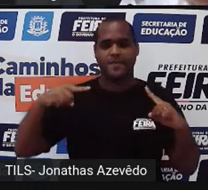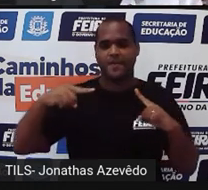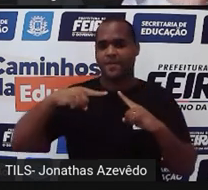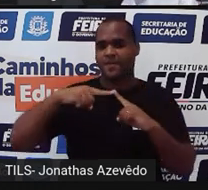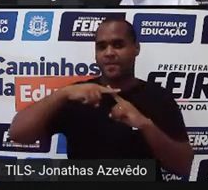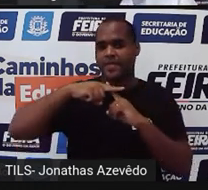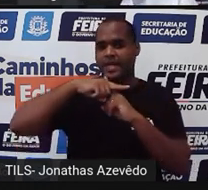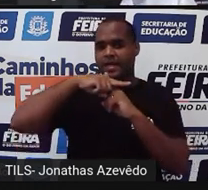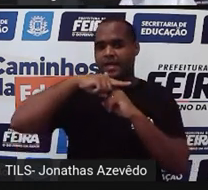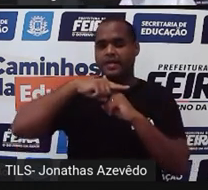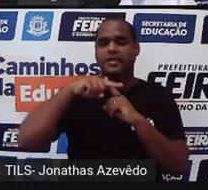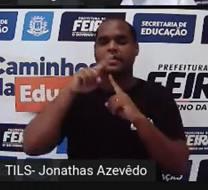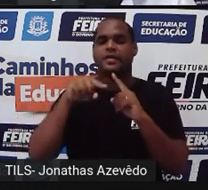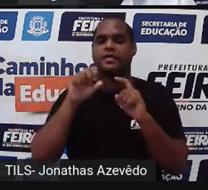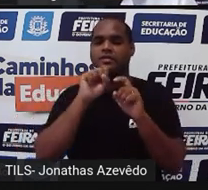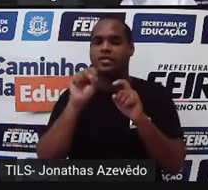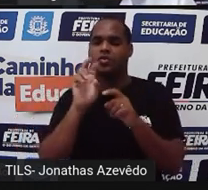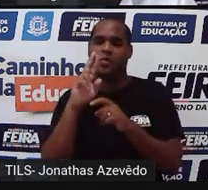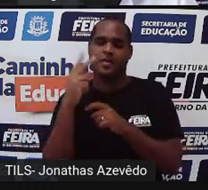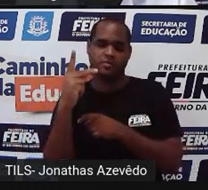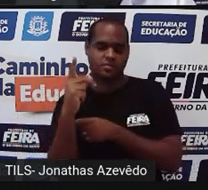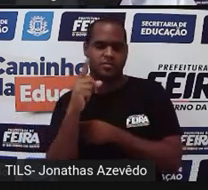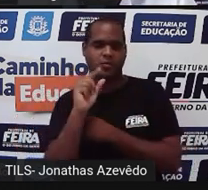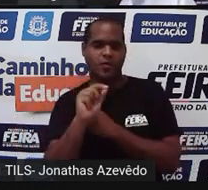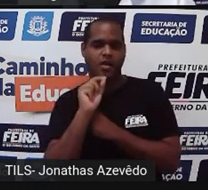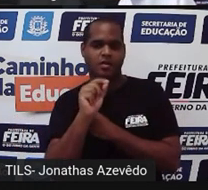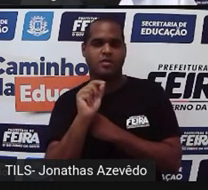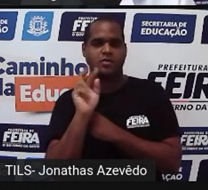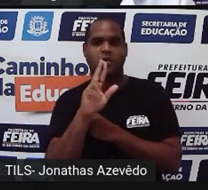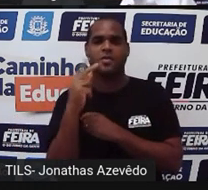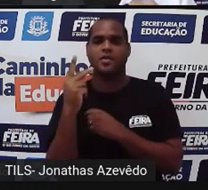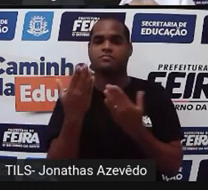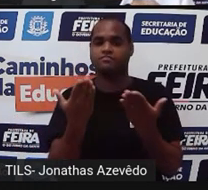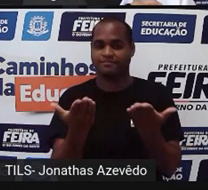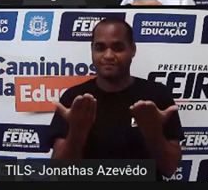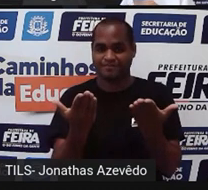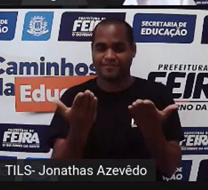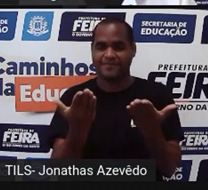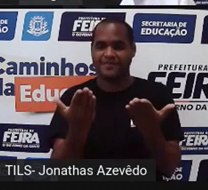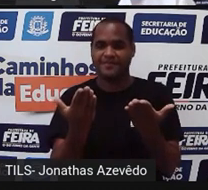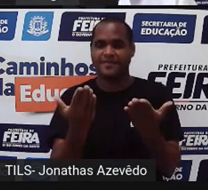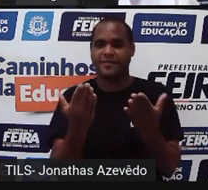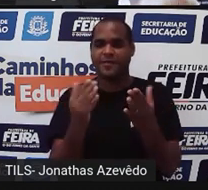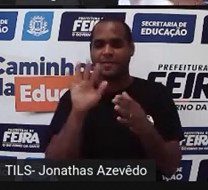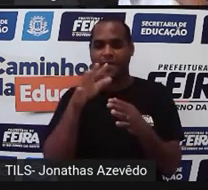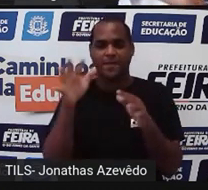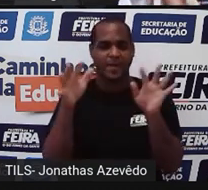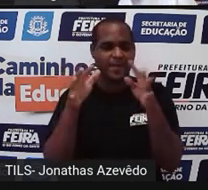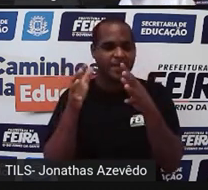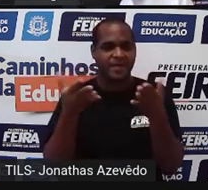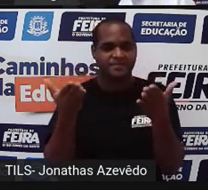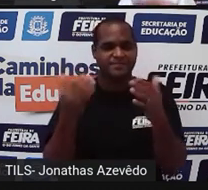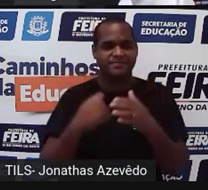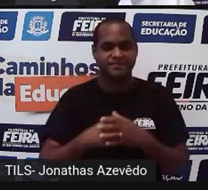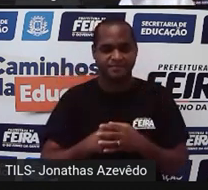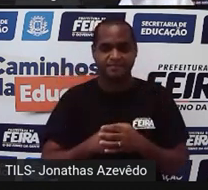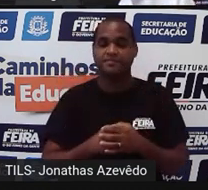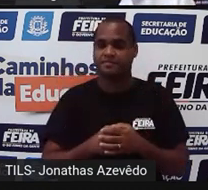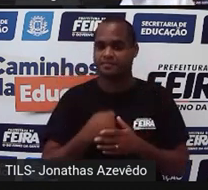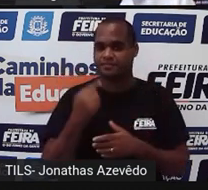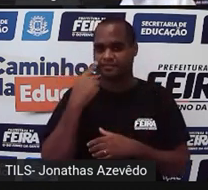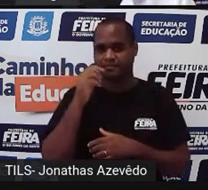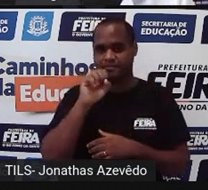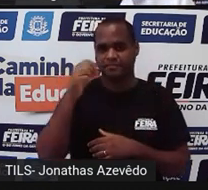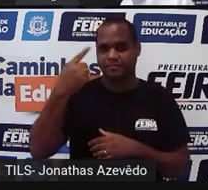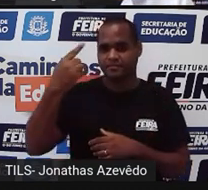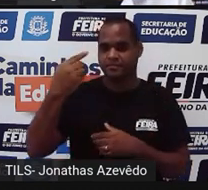Esse sistema recebe um nome. E qual é o nome desse sistema? Olha só o meu esquema aqui, ó. O sistema de equação